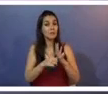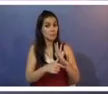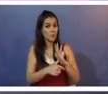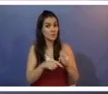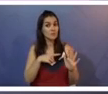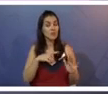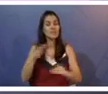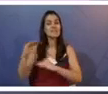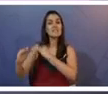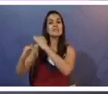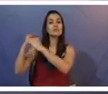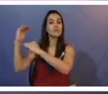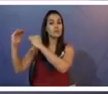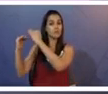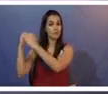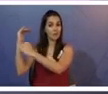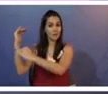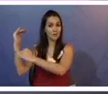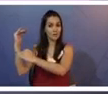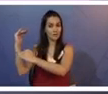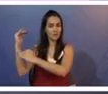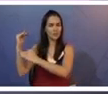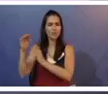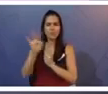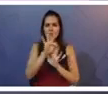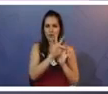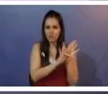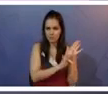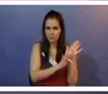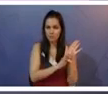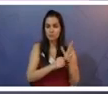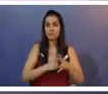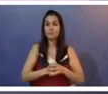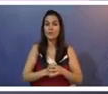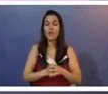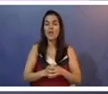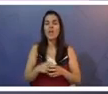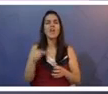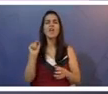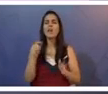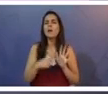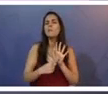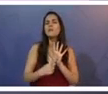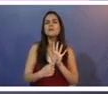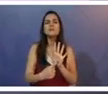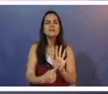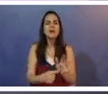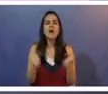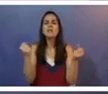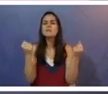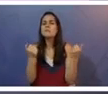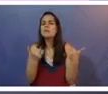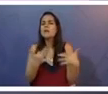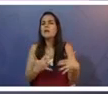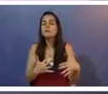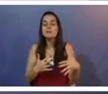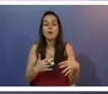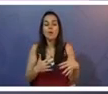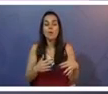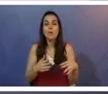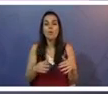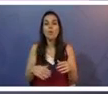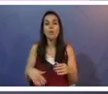o desenvolvimento do corpo do texto dessa dissertação. Ele apresenta explicações sobre a ideia central do